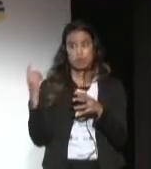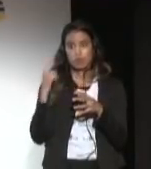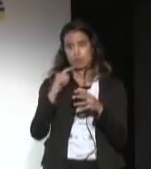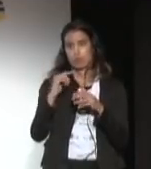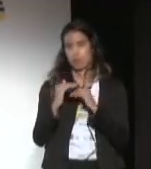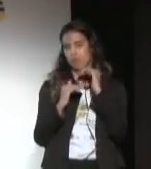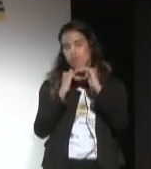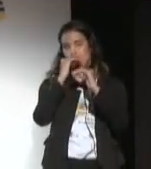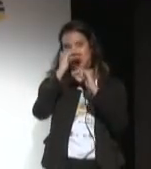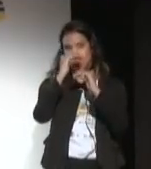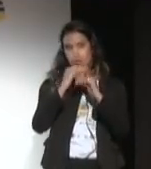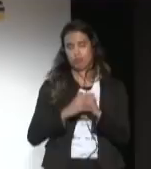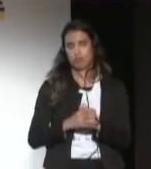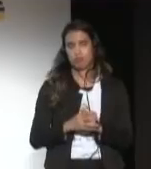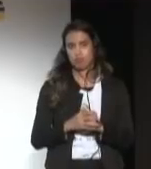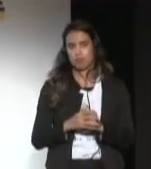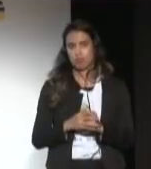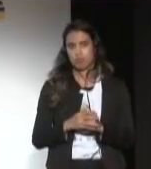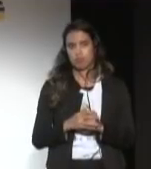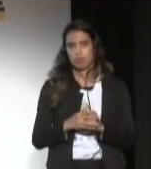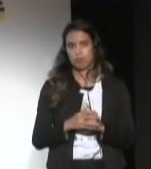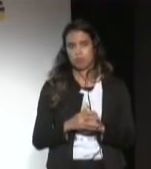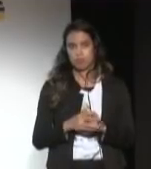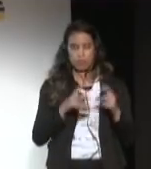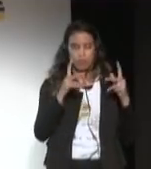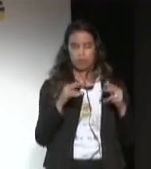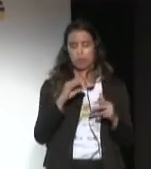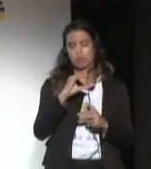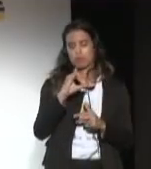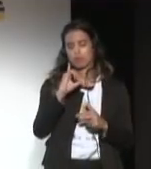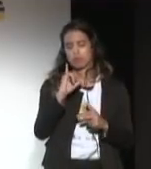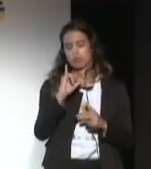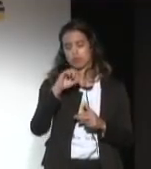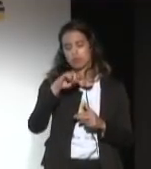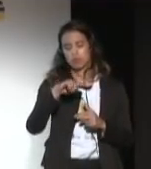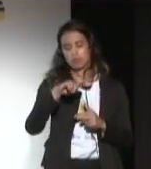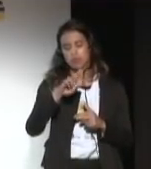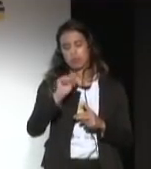profissão e a mesma coisa vale para Singapura.